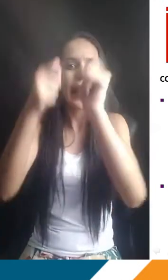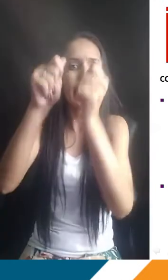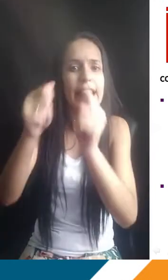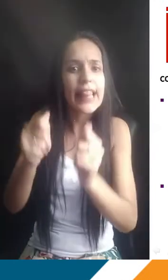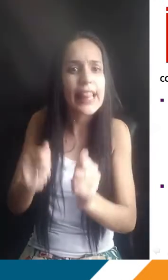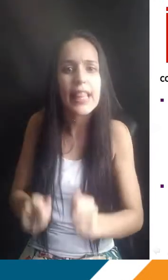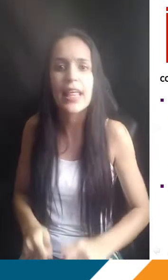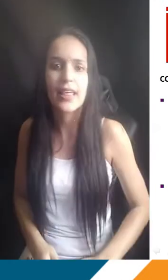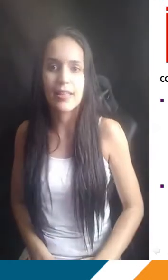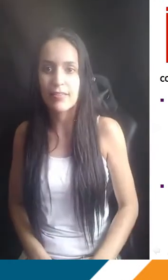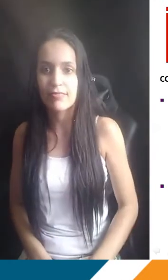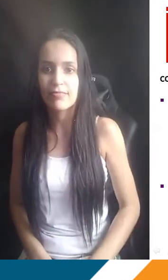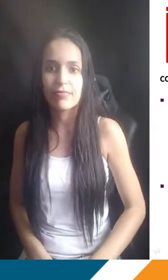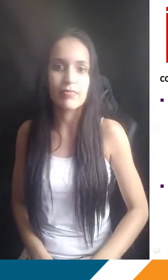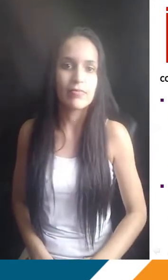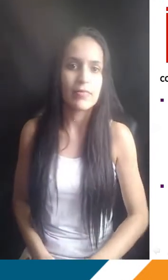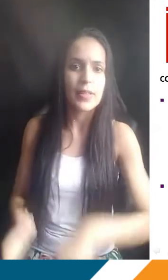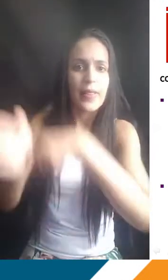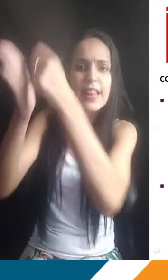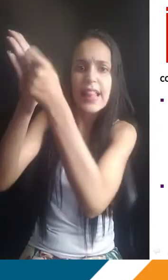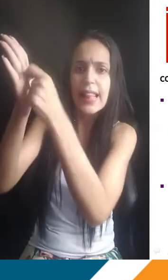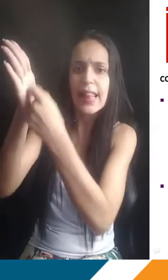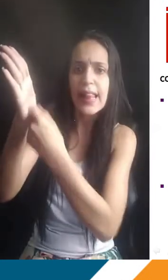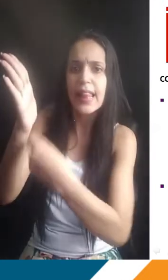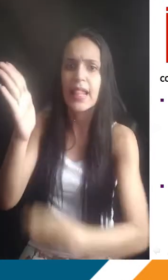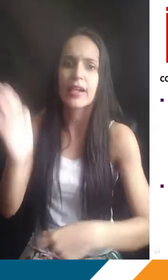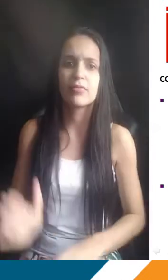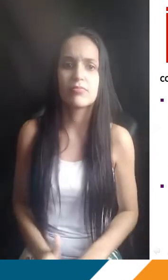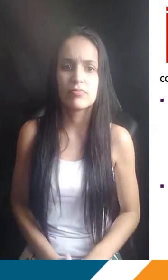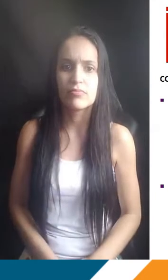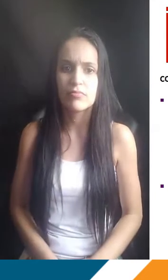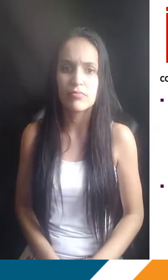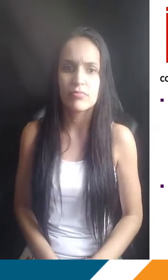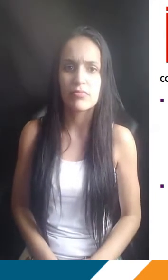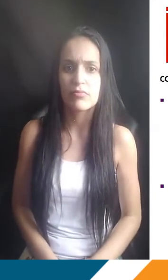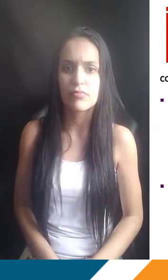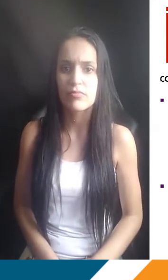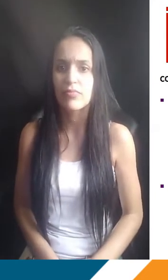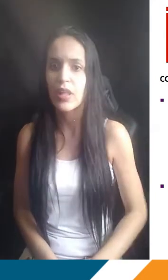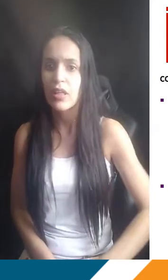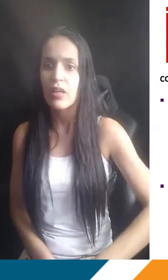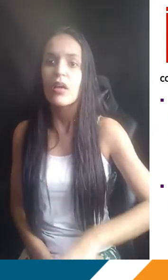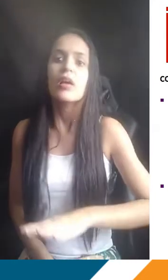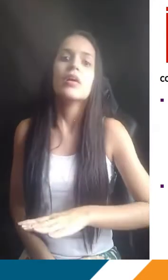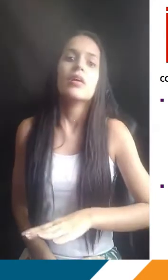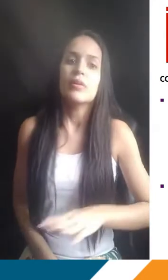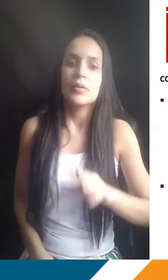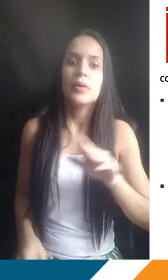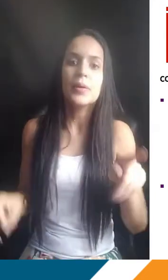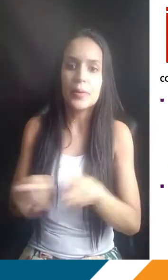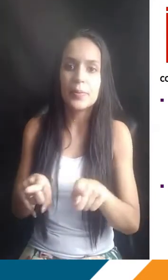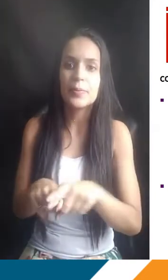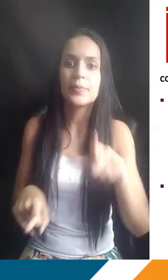de aspectos sonoros com o uso de figuras de linguagem sonoras, como a literação, a assonância e paronomásia. Não lembra?